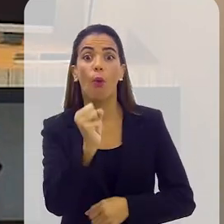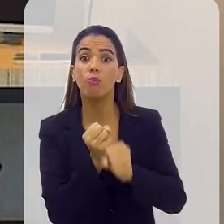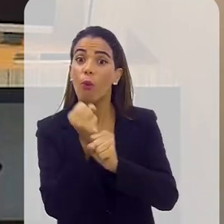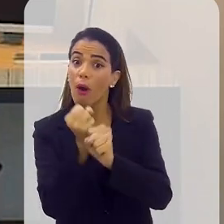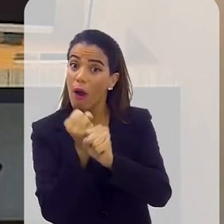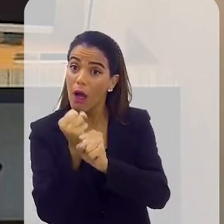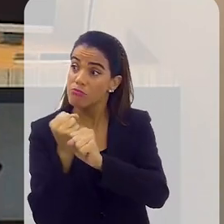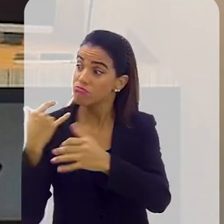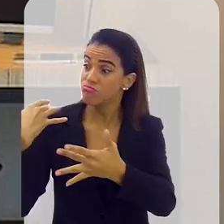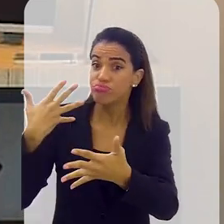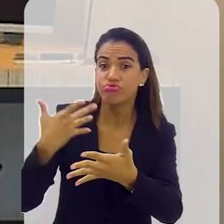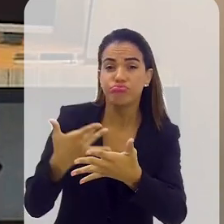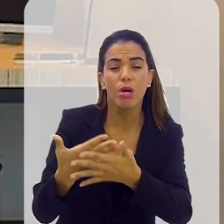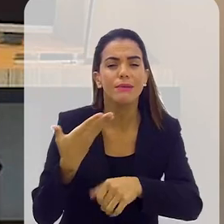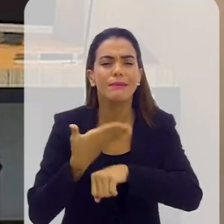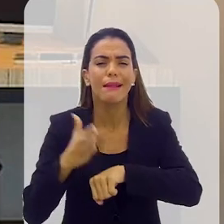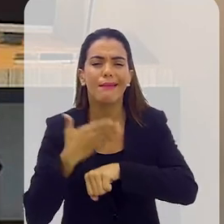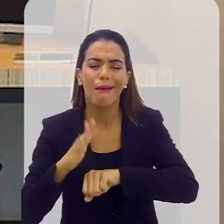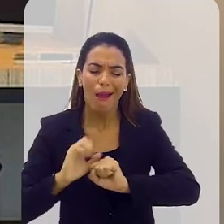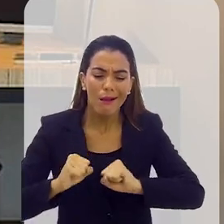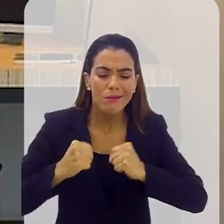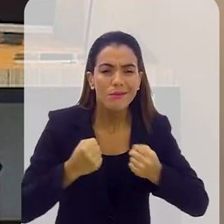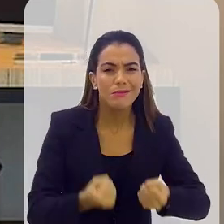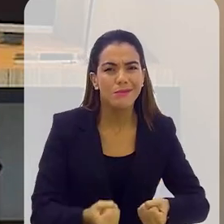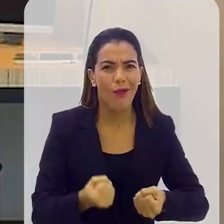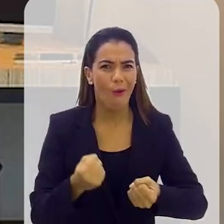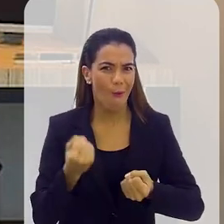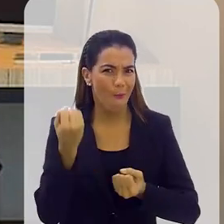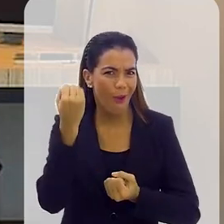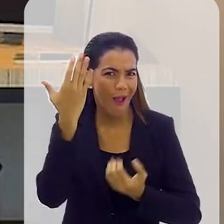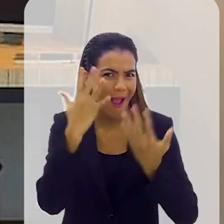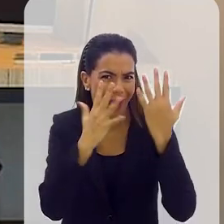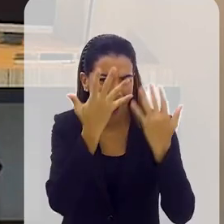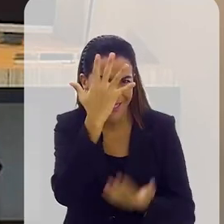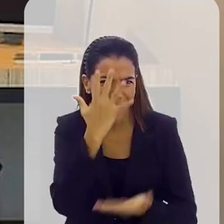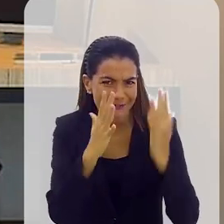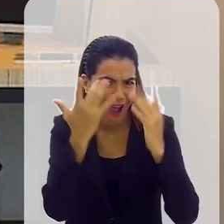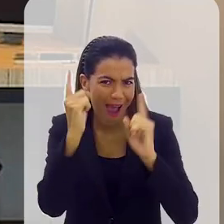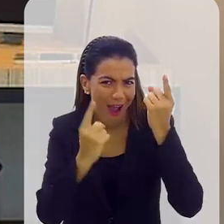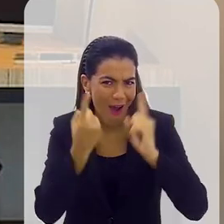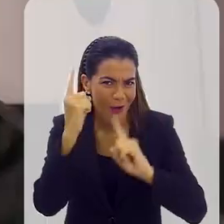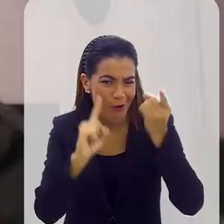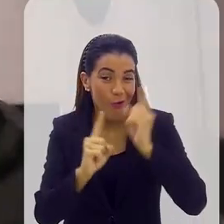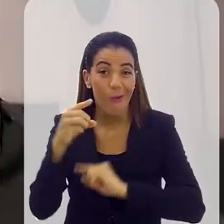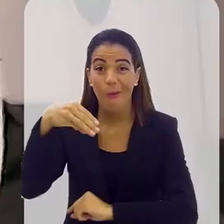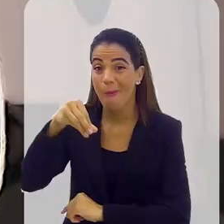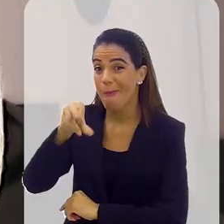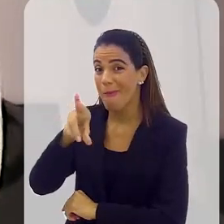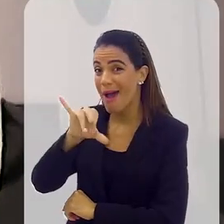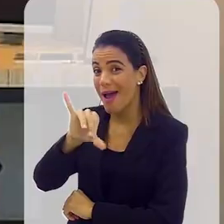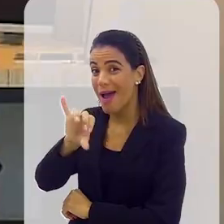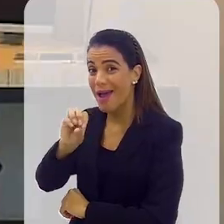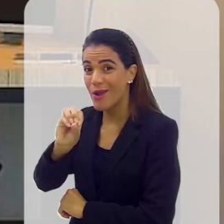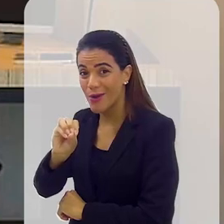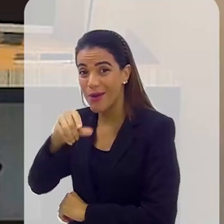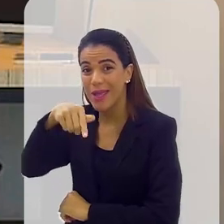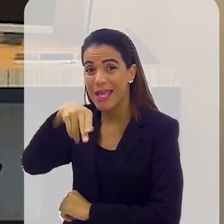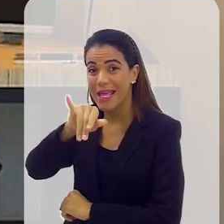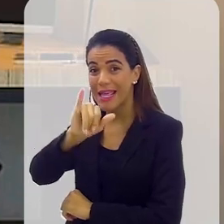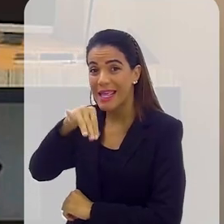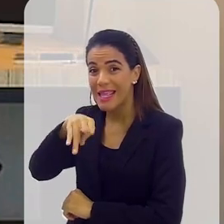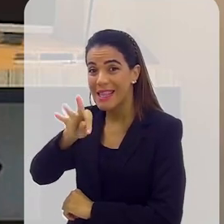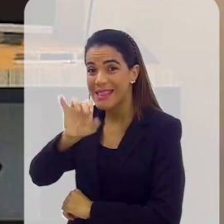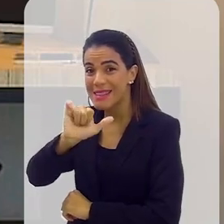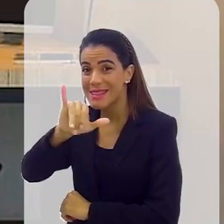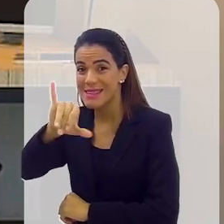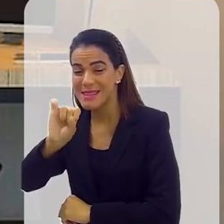de dedicação e amor à maior festa popular do país. Eu estou falando do carnavalesco Mauro Quintais, grande campeão